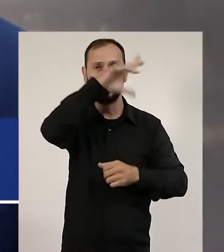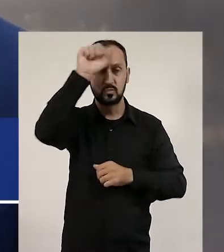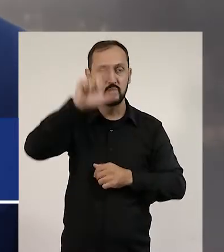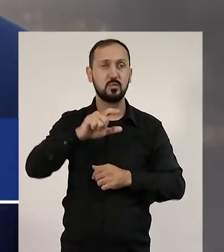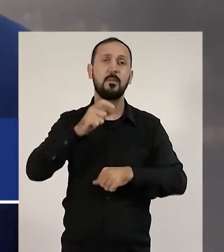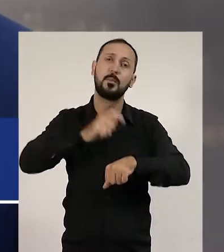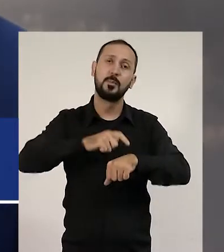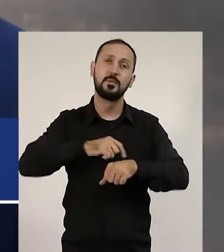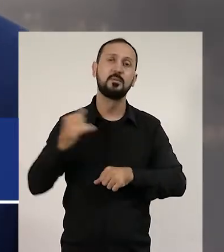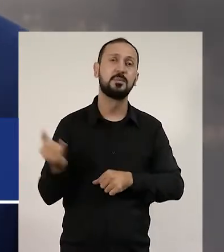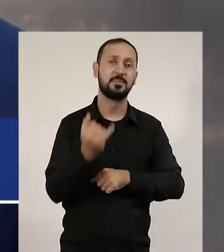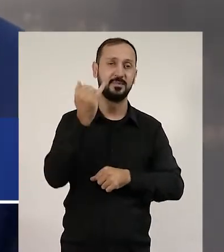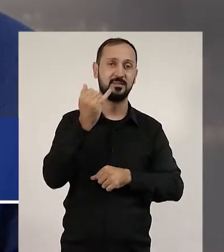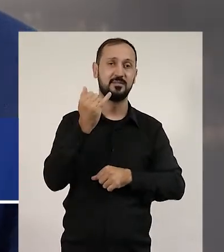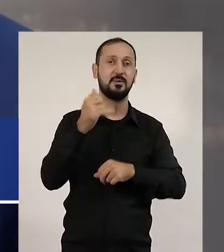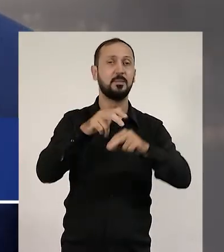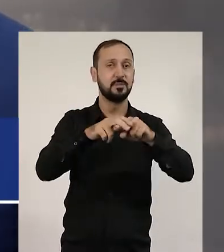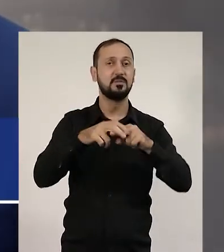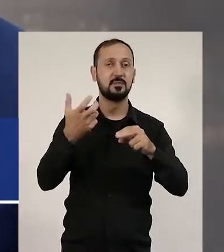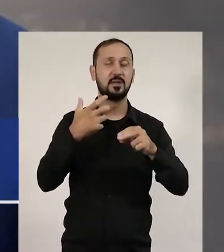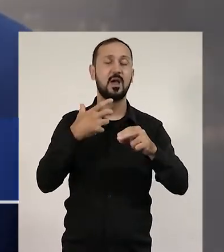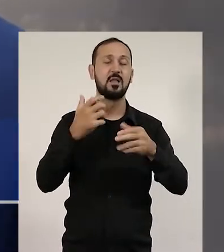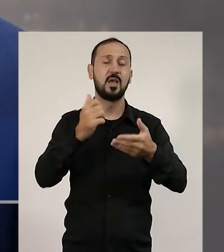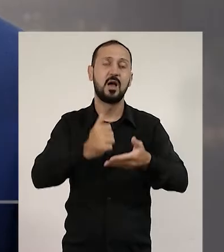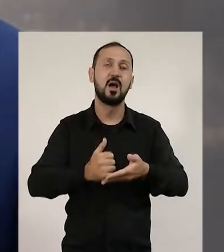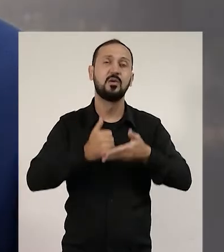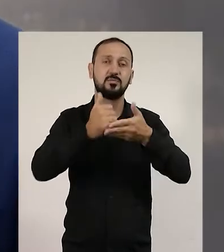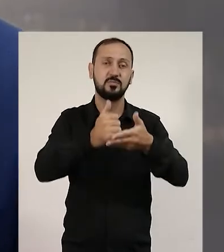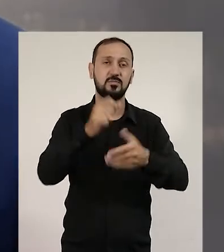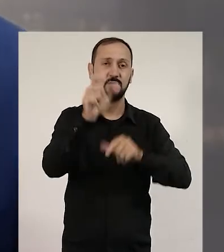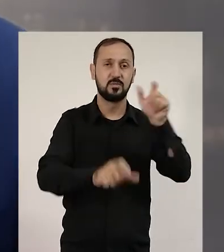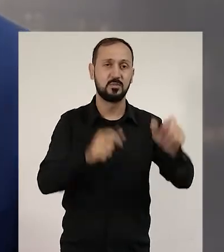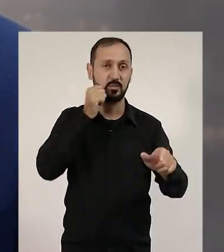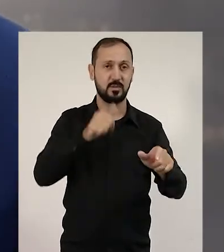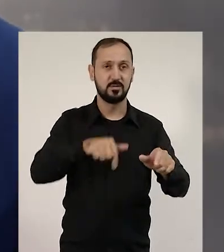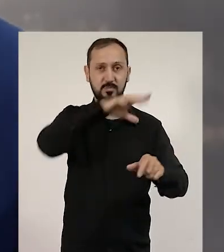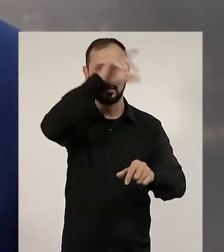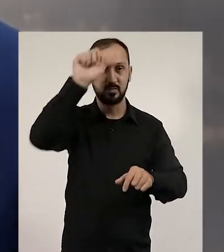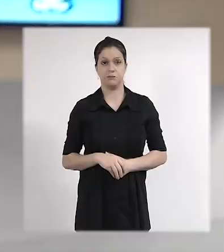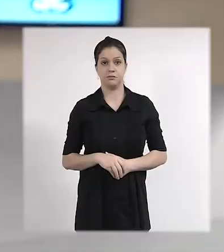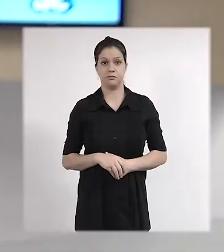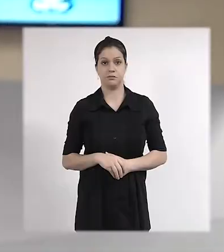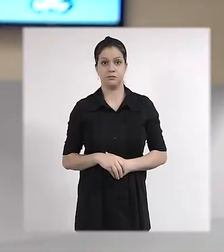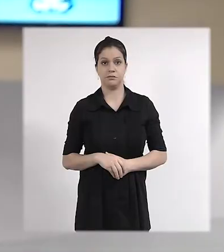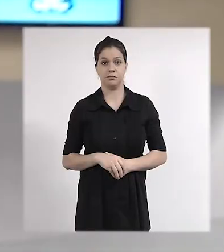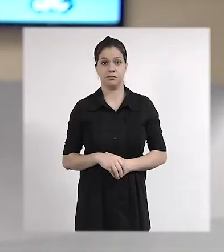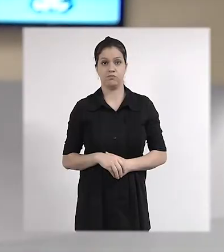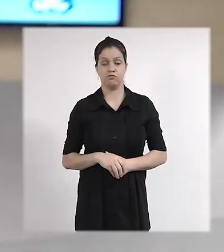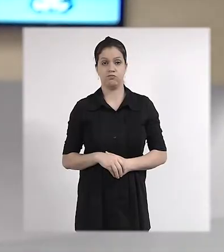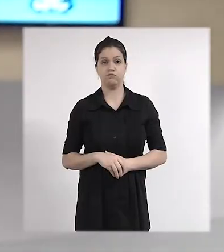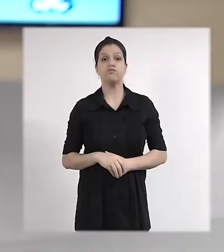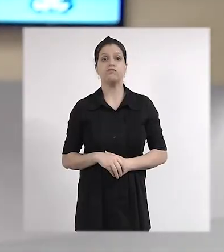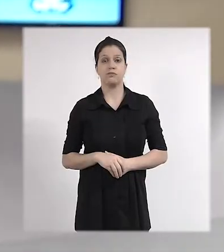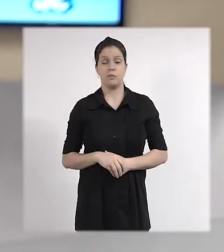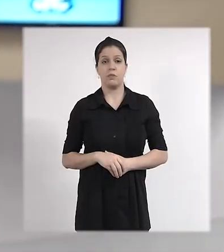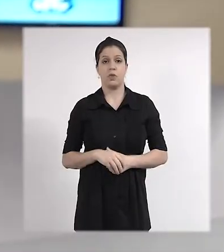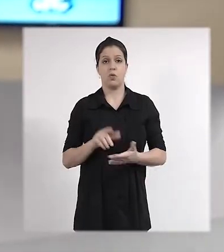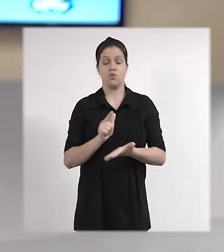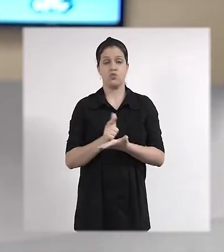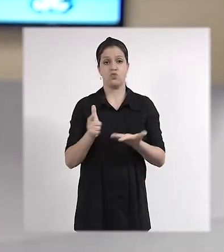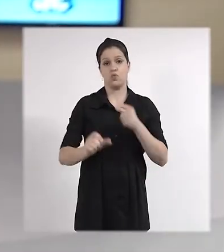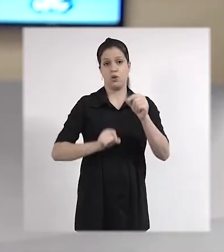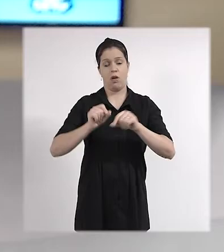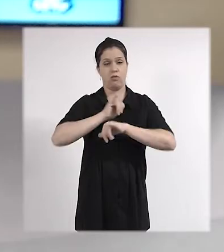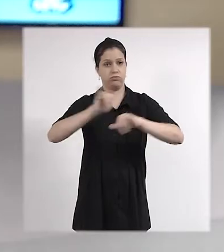Mato Grosso do Sul e a gente espera poder, com isso, estar contribuindo com a mulher sul-mato-grossense. O Jornal Parlamentar